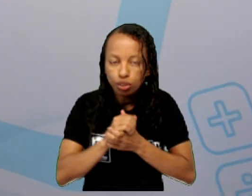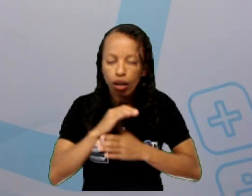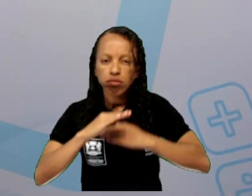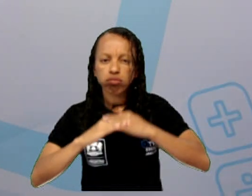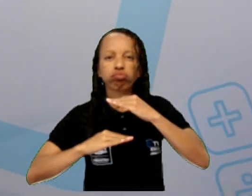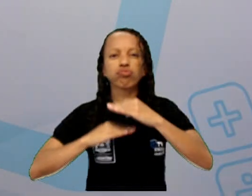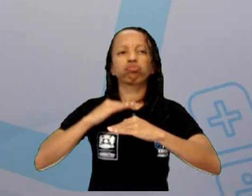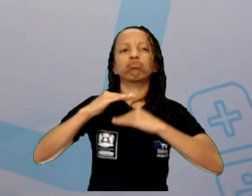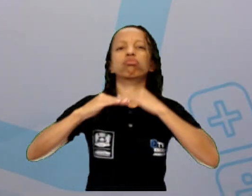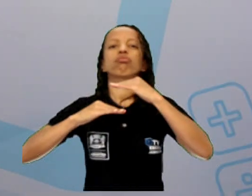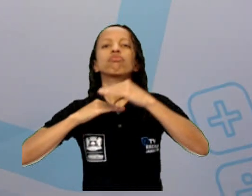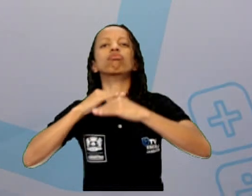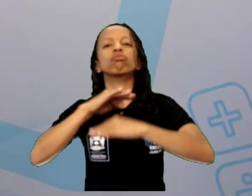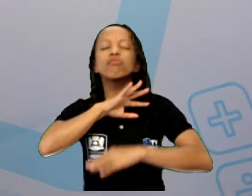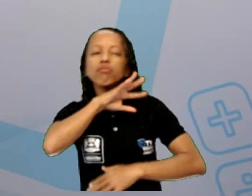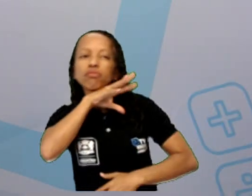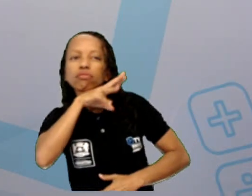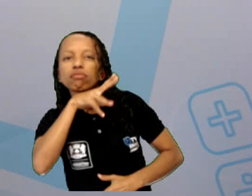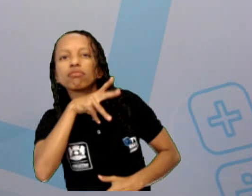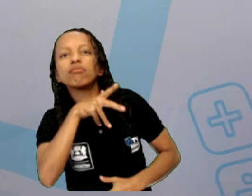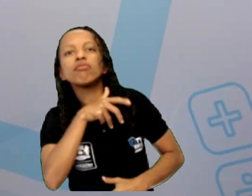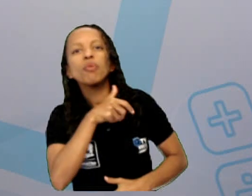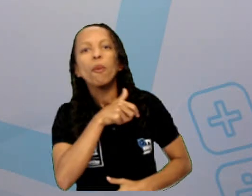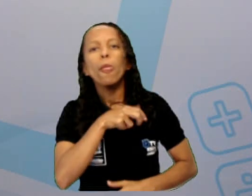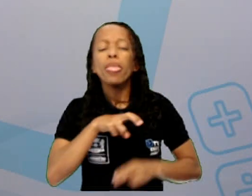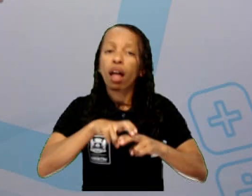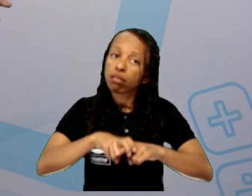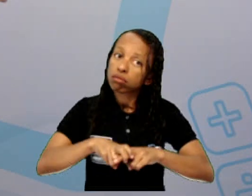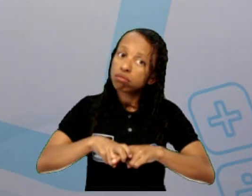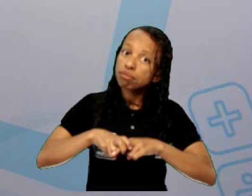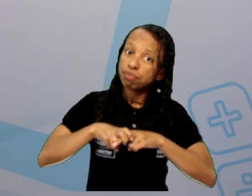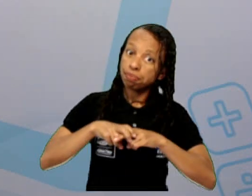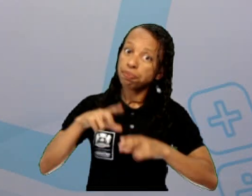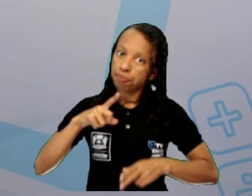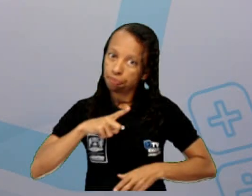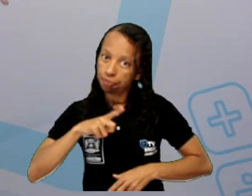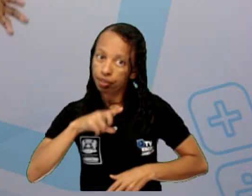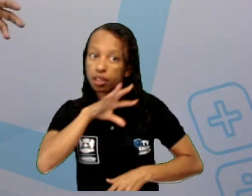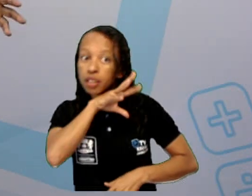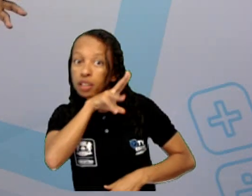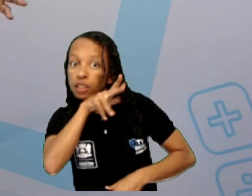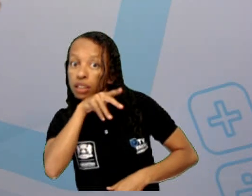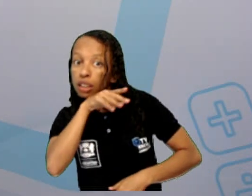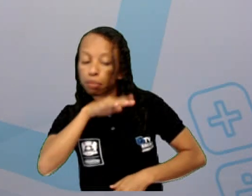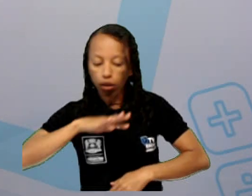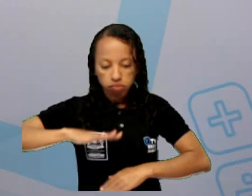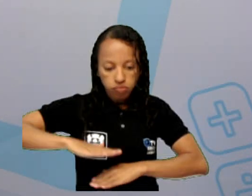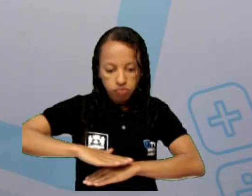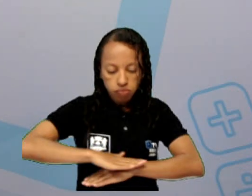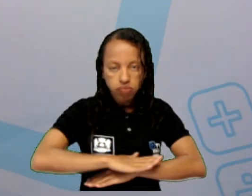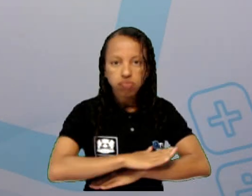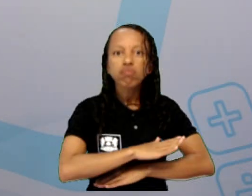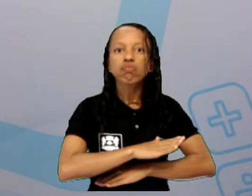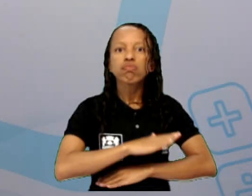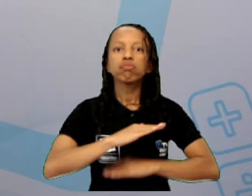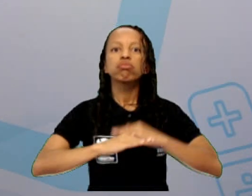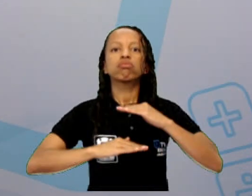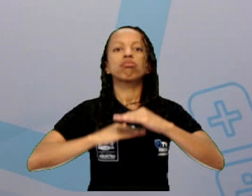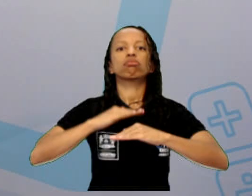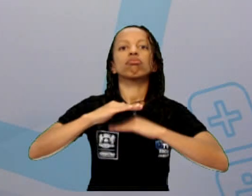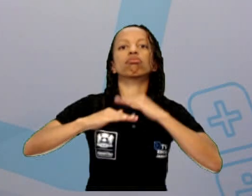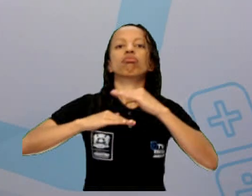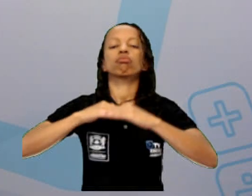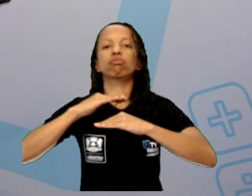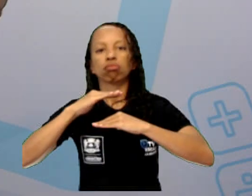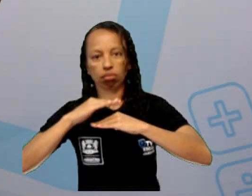com o desenvolvimento dos animais. Por isso que há animais que vivem em ambientes terrestres e assim desenvolveram a